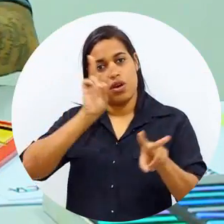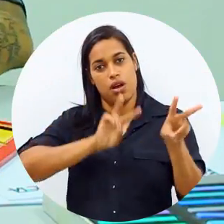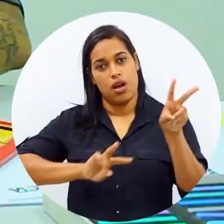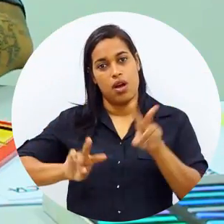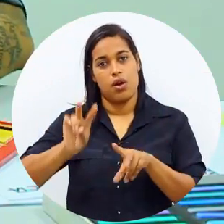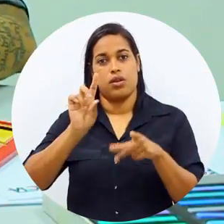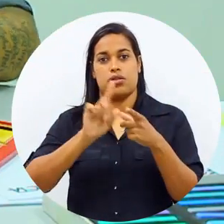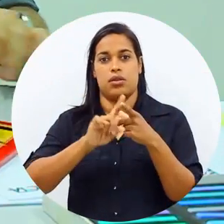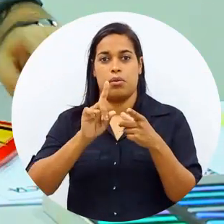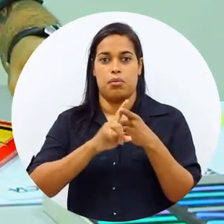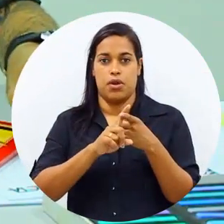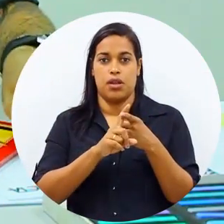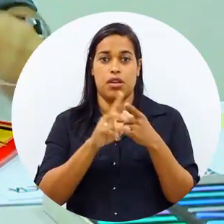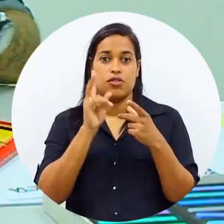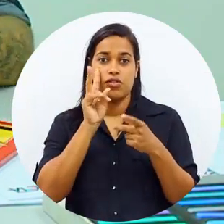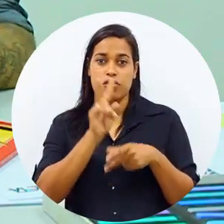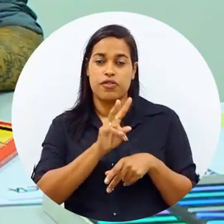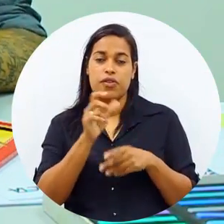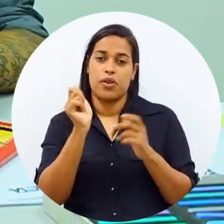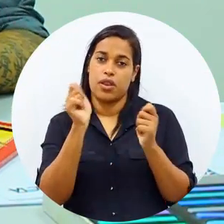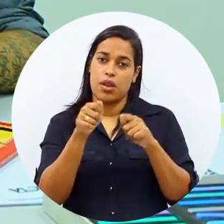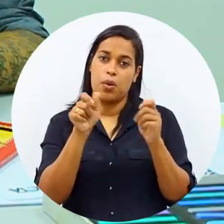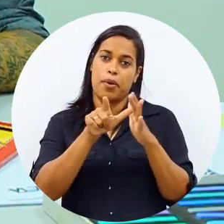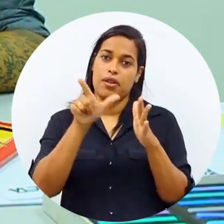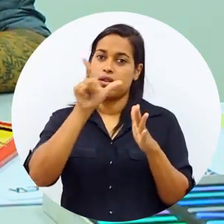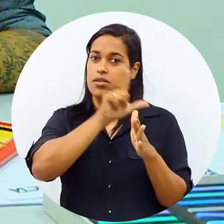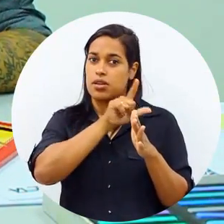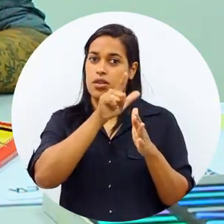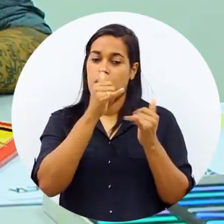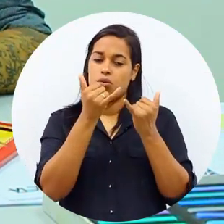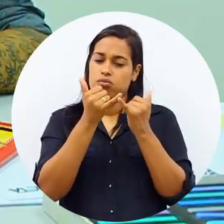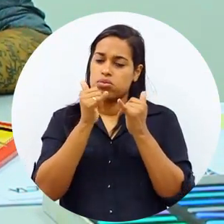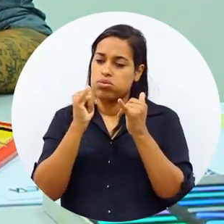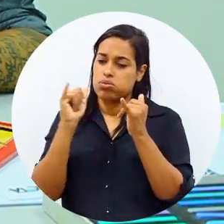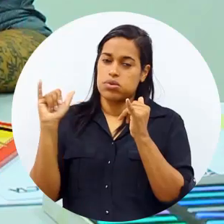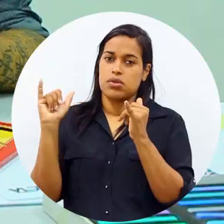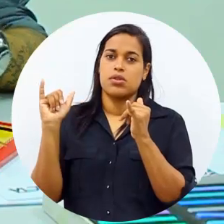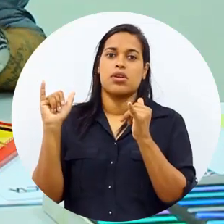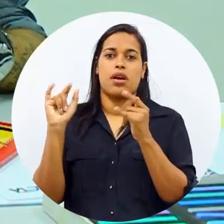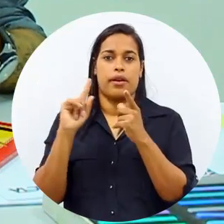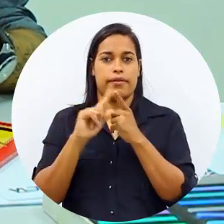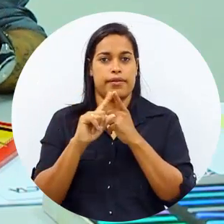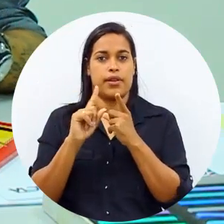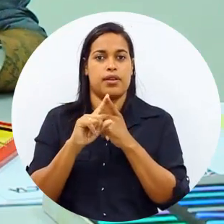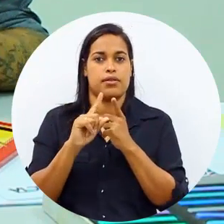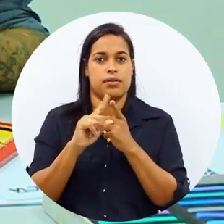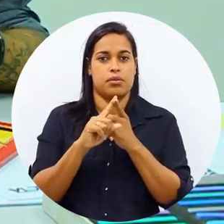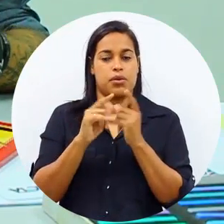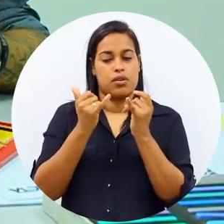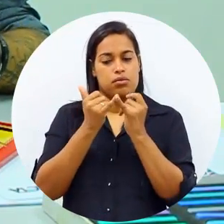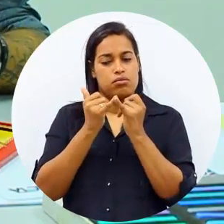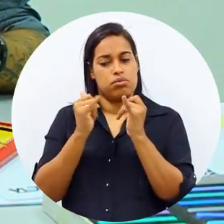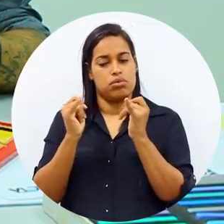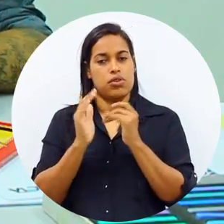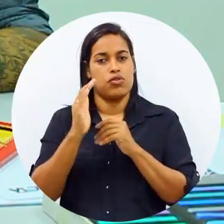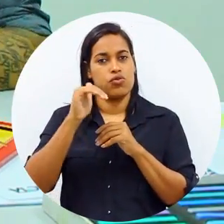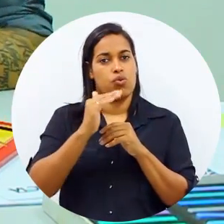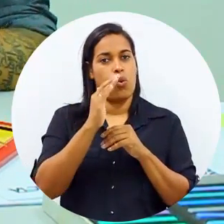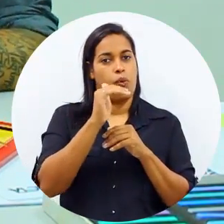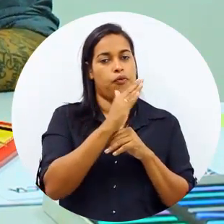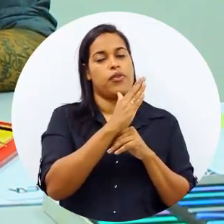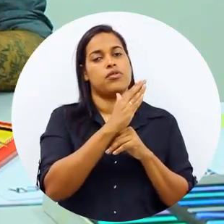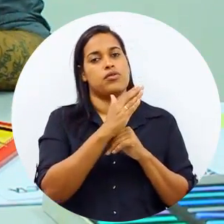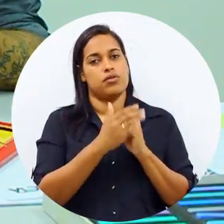os elementos básicos da linguagem visual que a gente viu na competência anterior. Linha reta em oposição a linhas curvas.